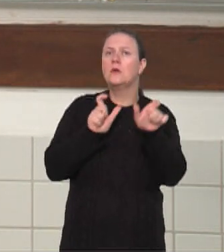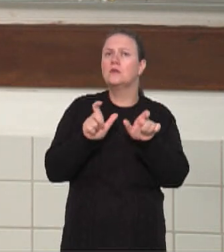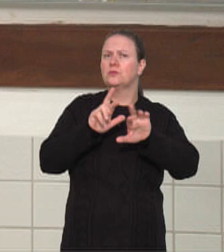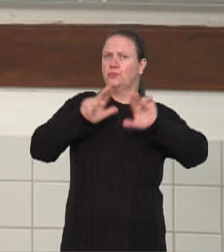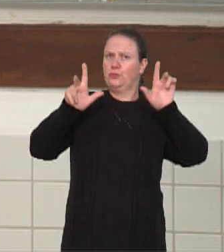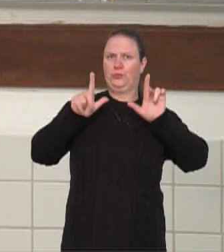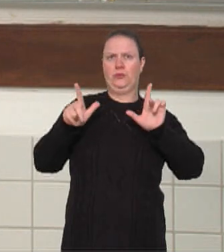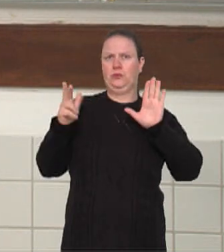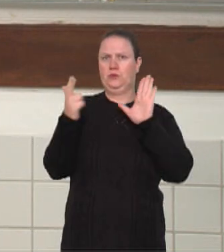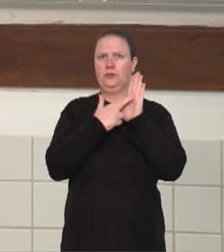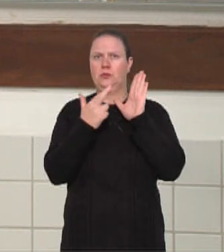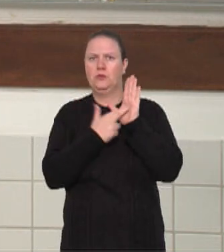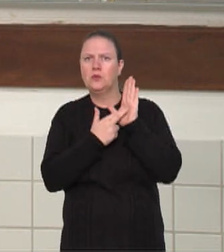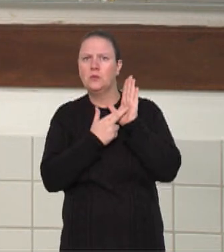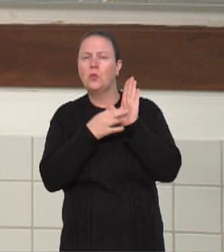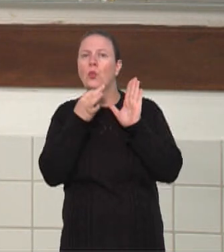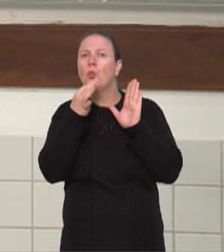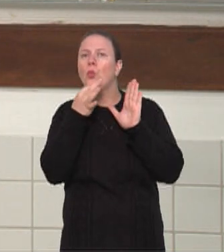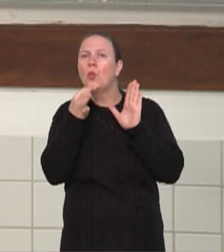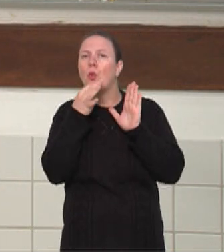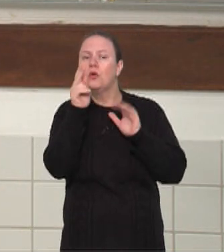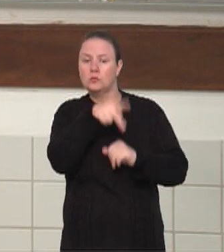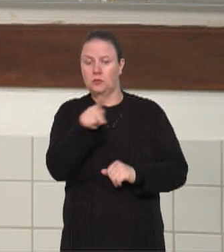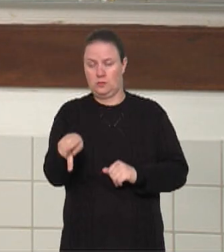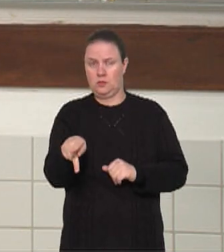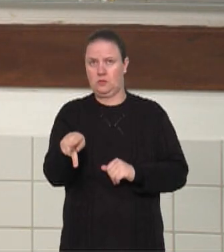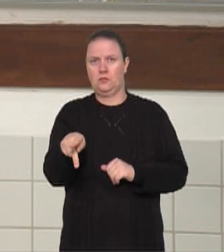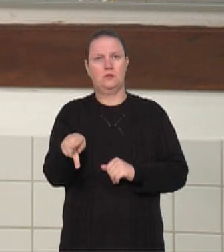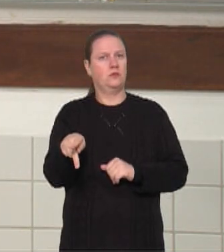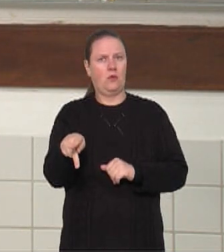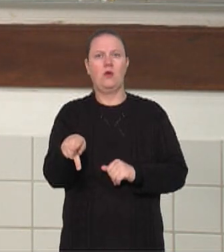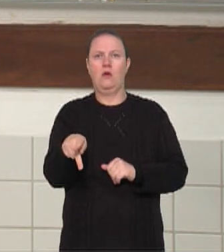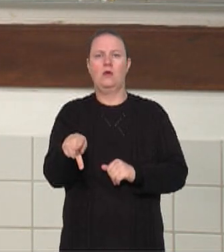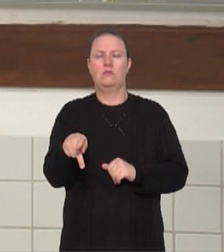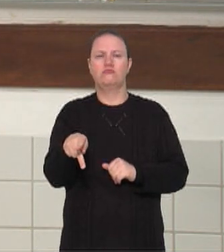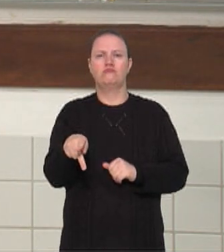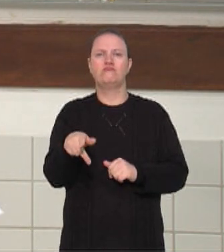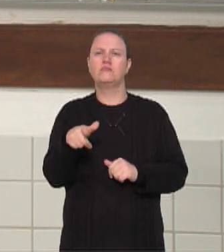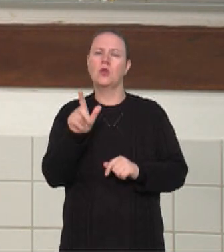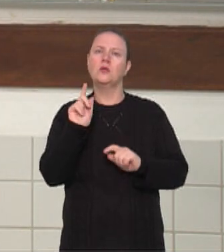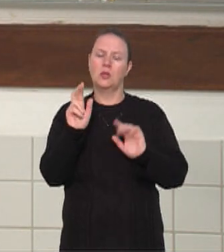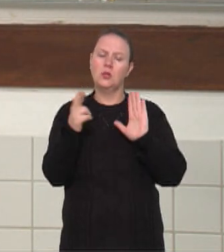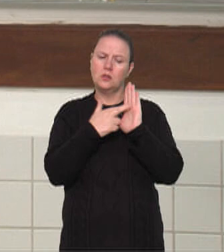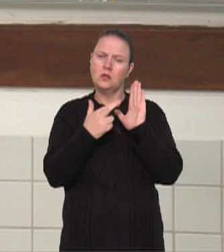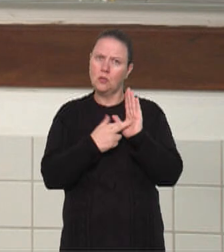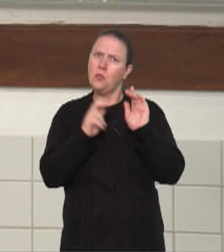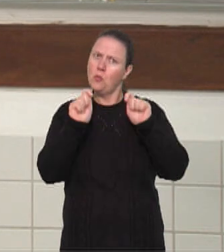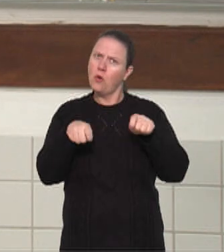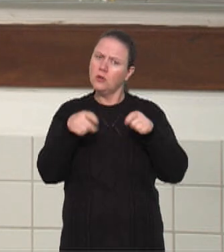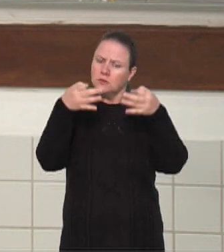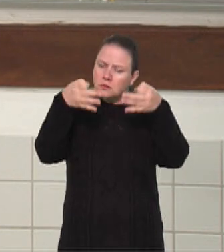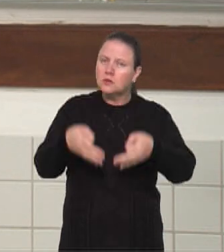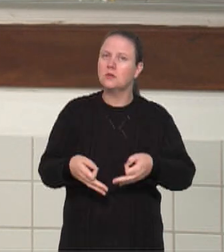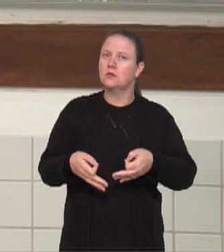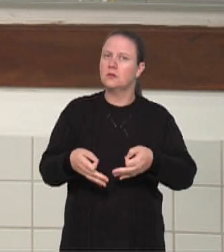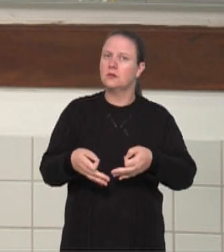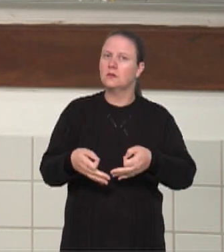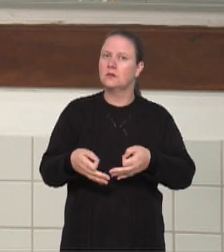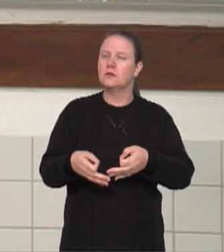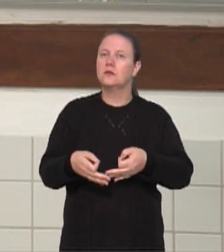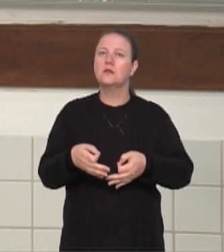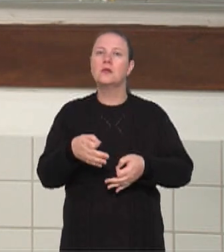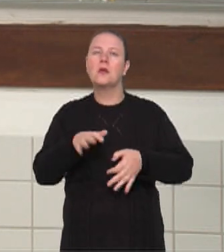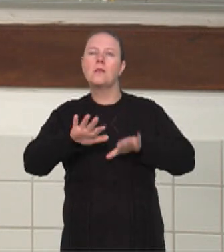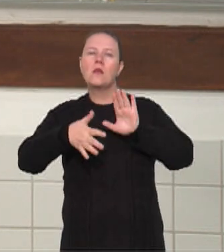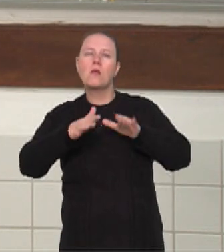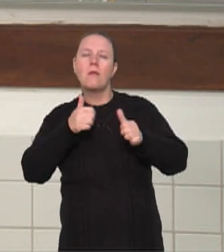das respostas, da sugestão de respostas que eu vou apresentar aqui agora, a resposta de vocês pode estar correta, certo? Ela tem que mais ou